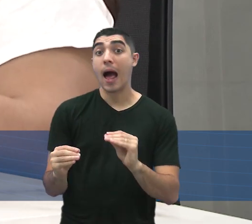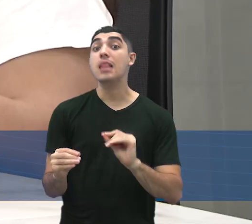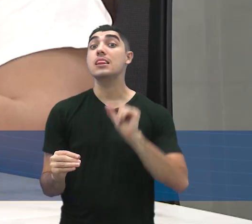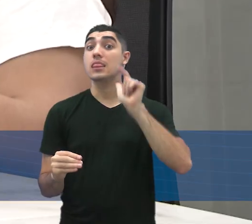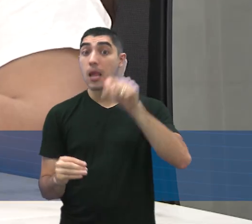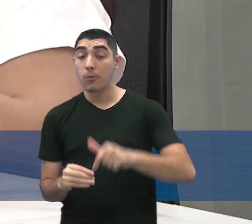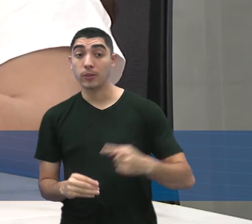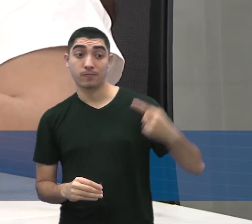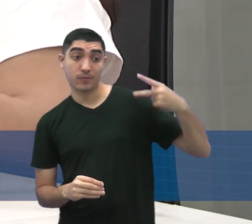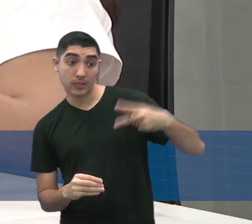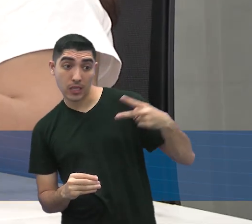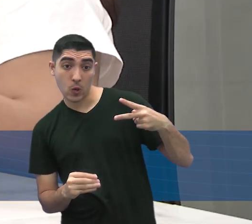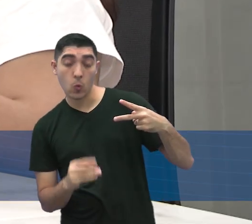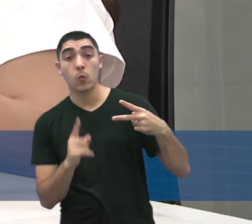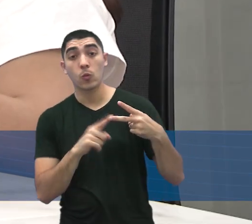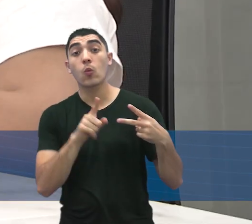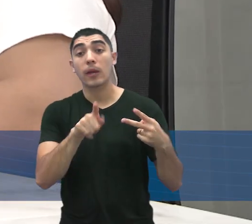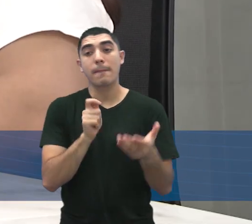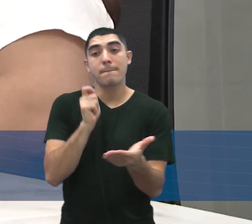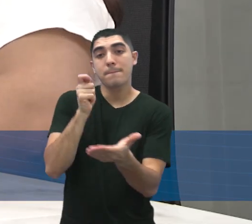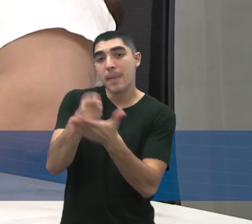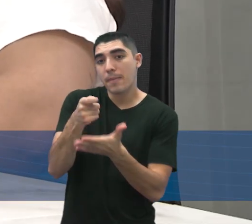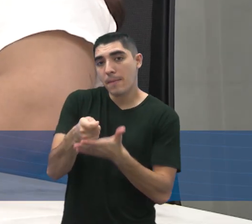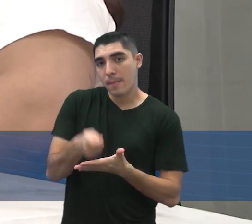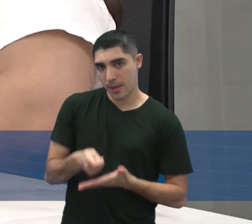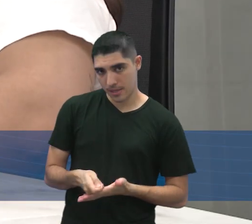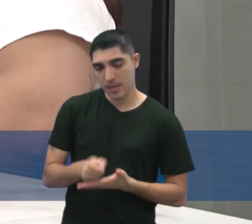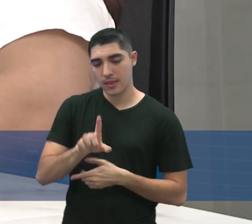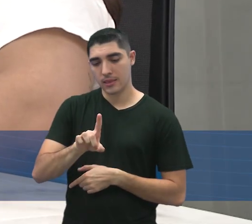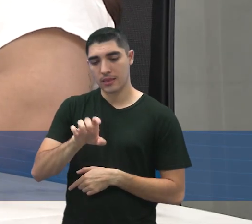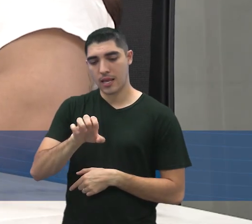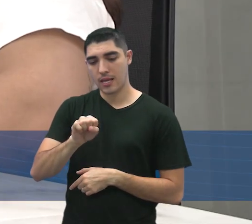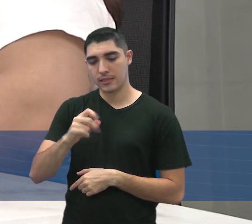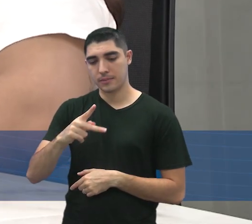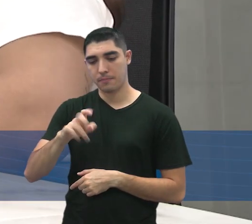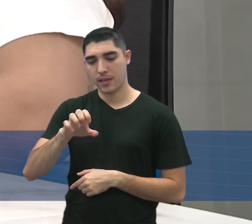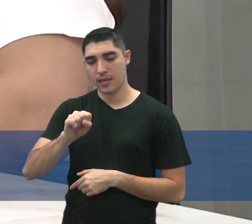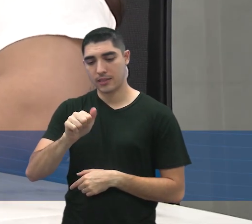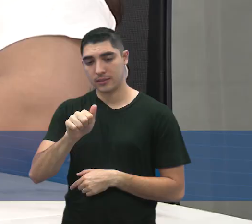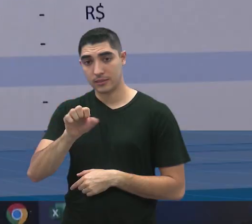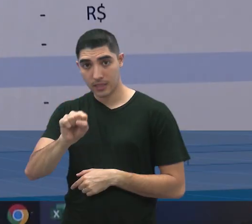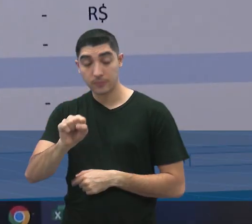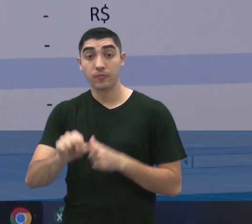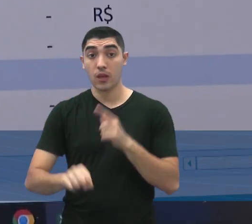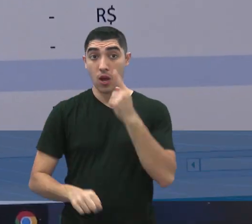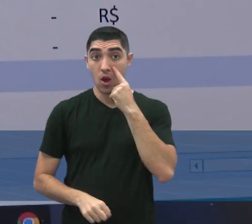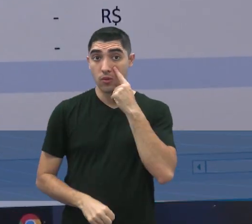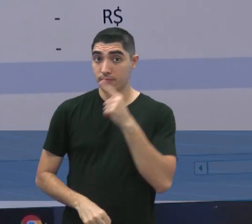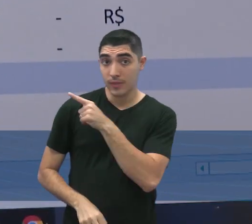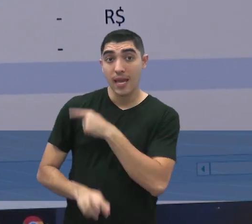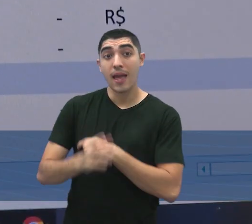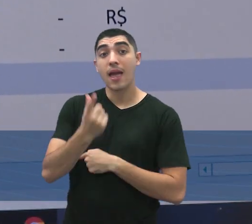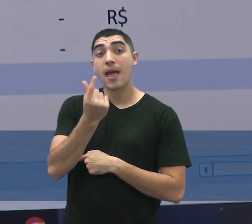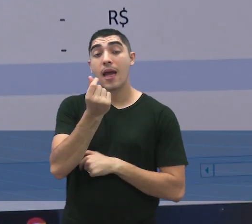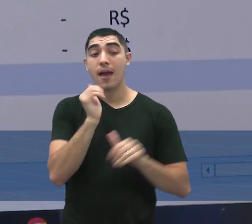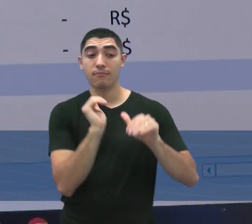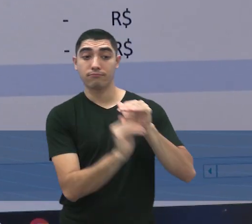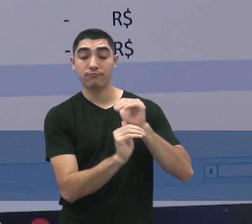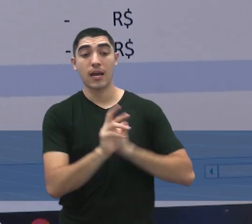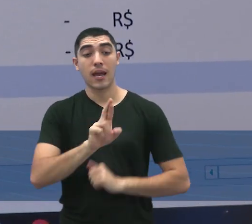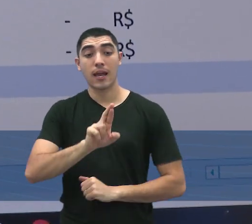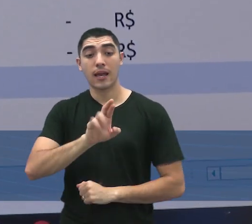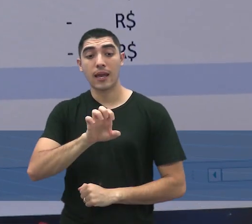segundo momento, a gente vai para a divisão das despesas. Então, a primeira divisão aqui é a parte de reserva. Então, se você tem algum tipo de reserva